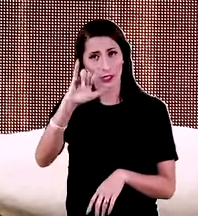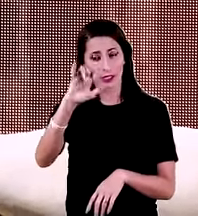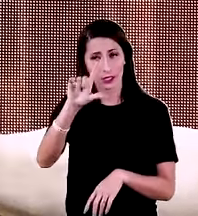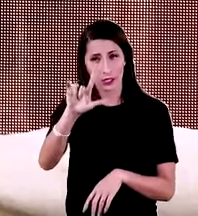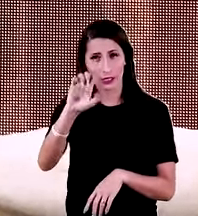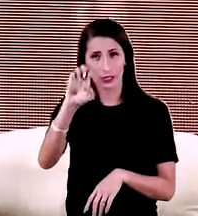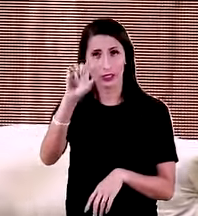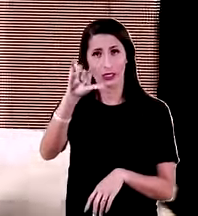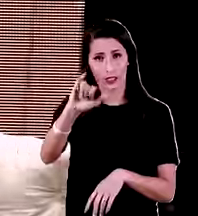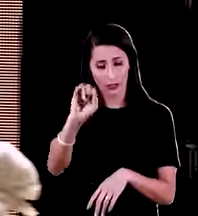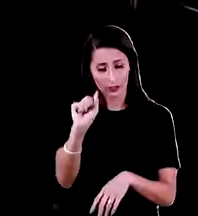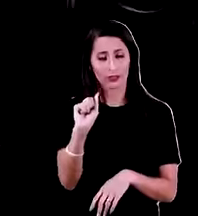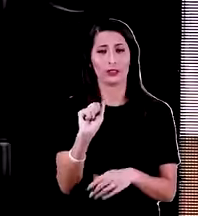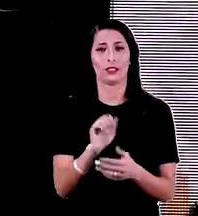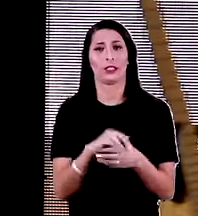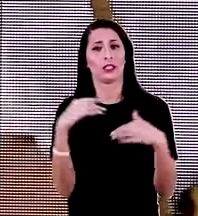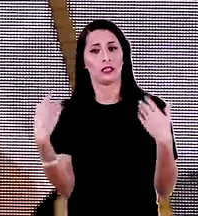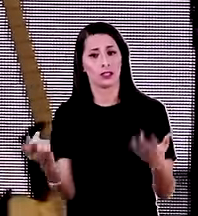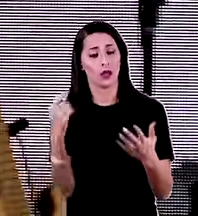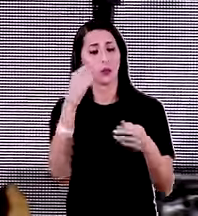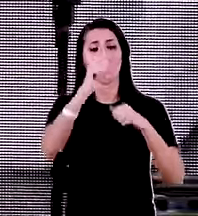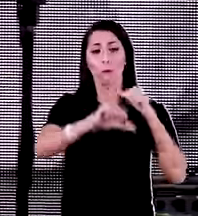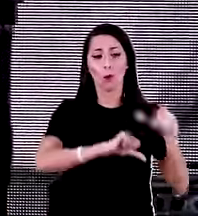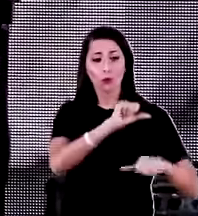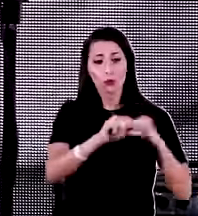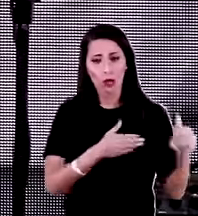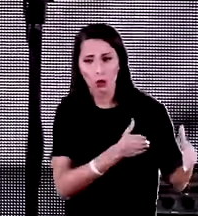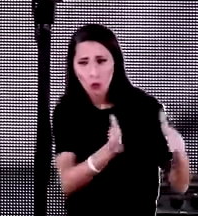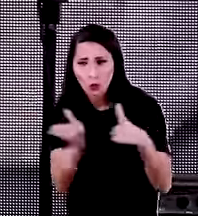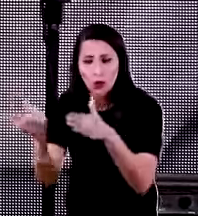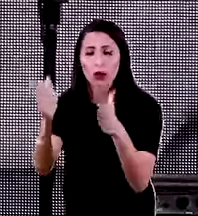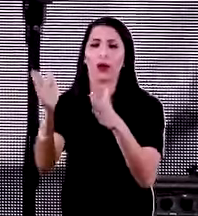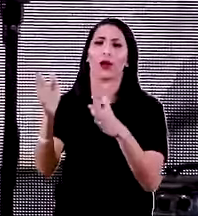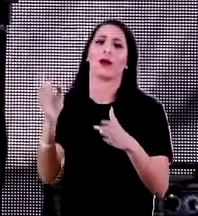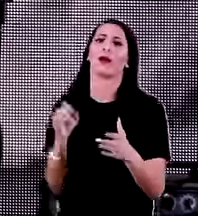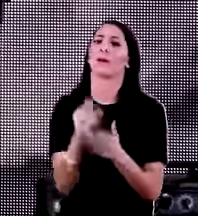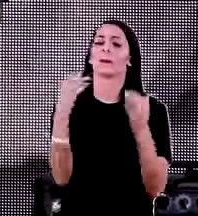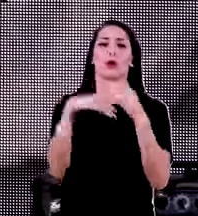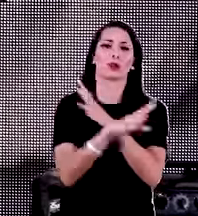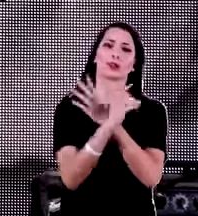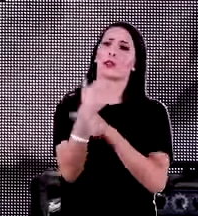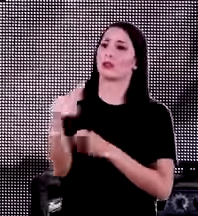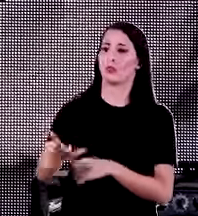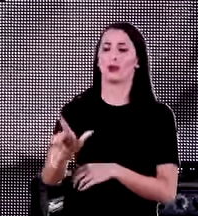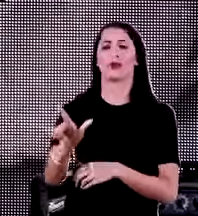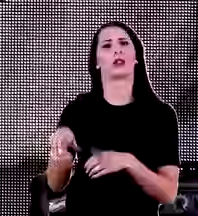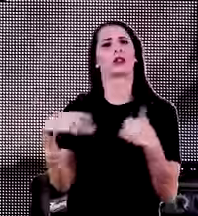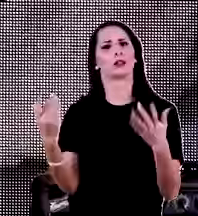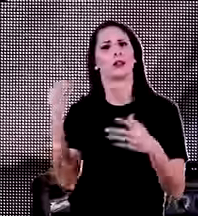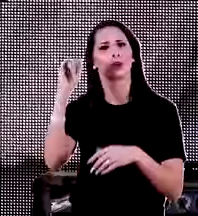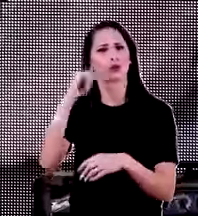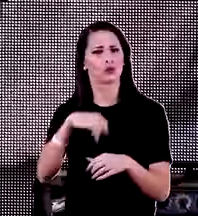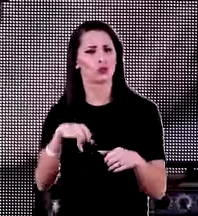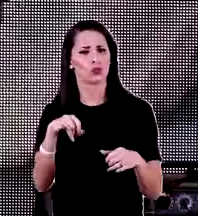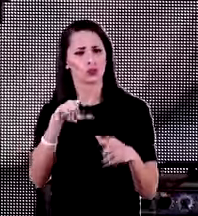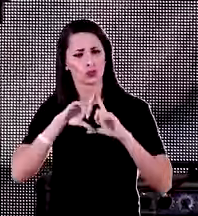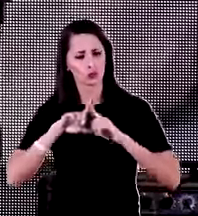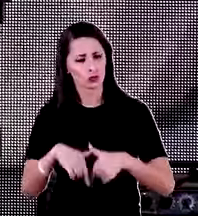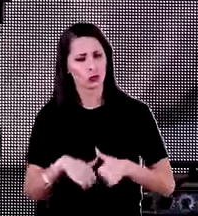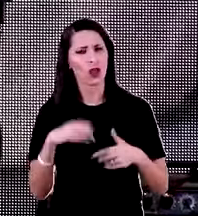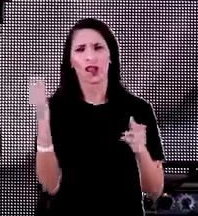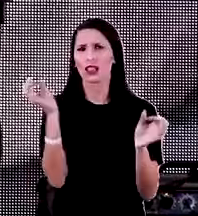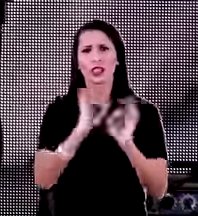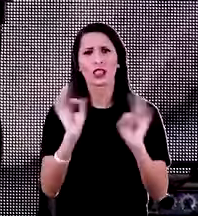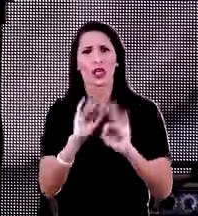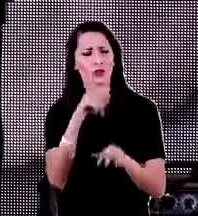gente vai voltar para Judeia. E quando Jesus decide ir para Judeia, o judeu diz, não, Jesus, você não está entendendo. Lá